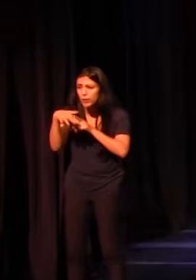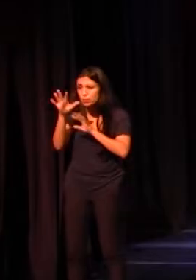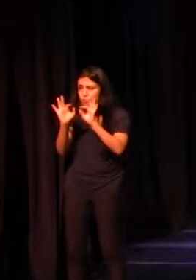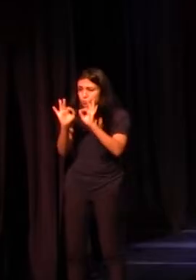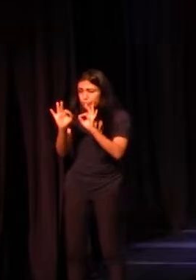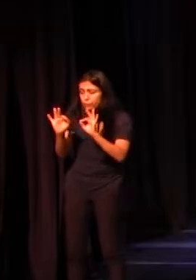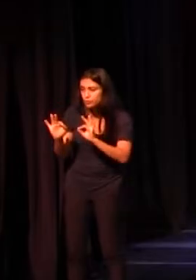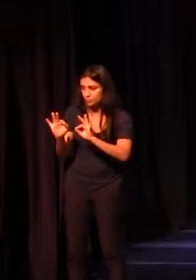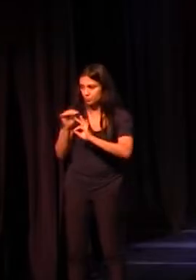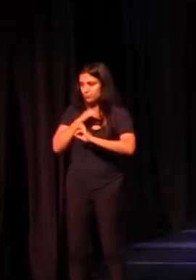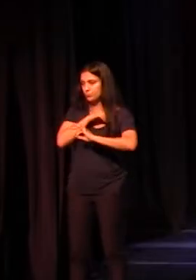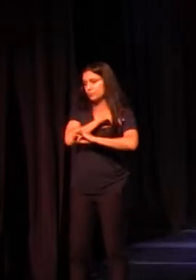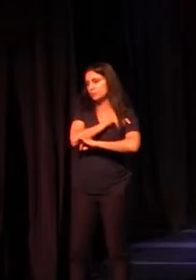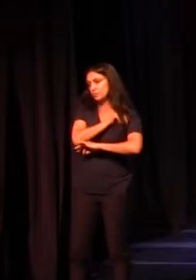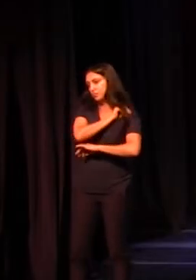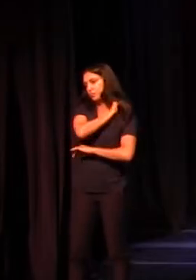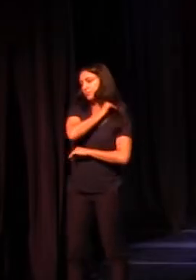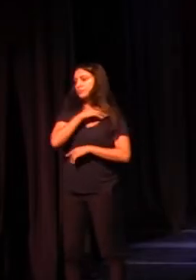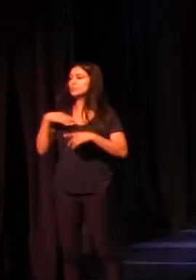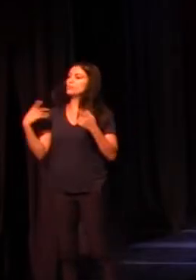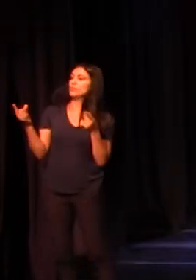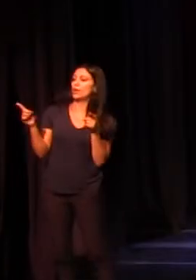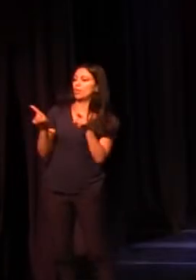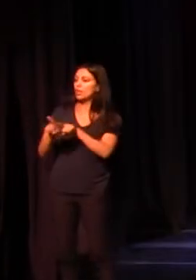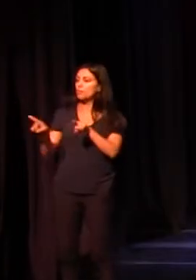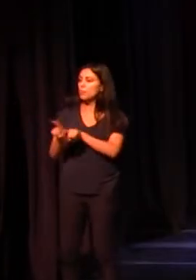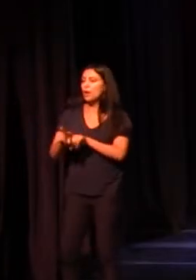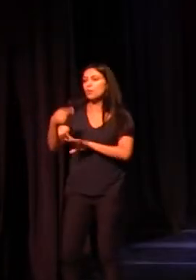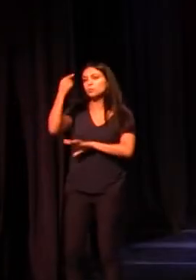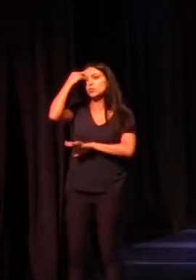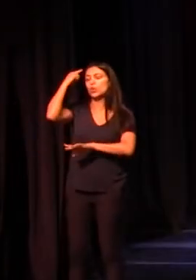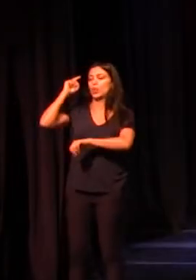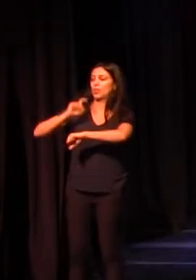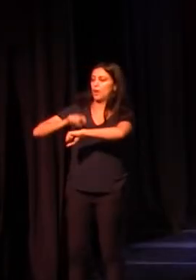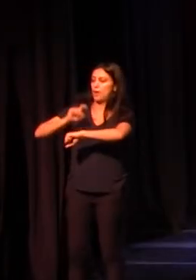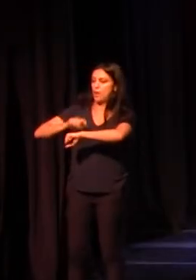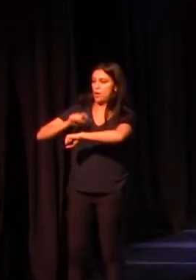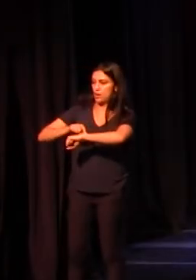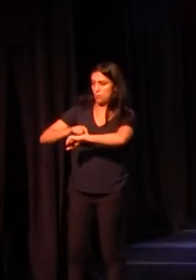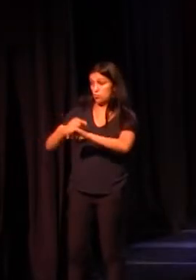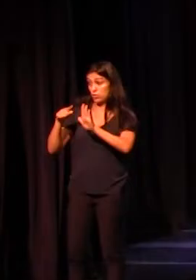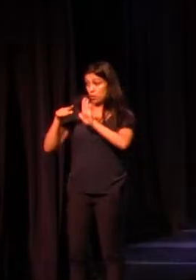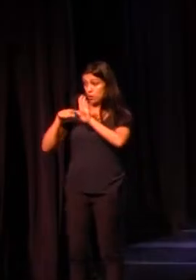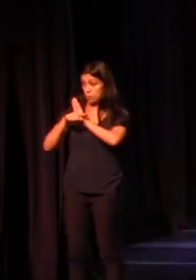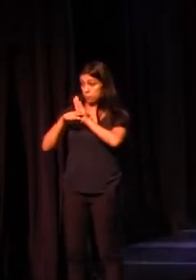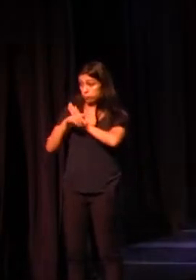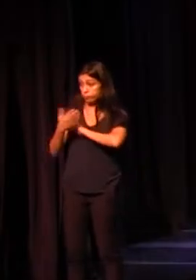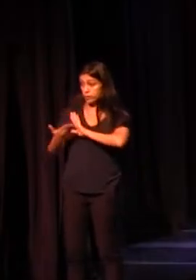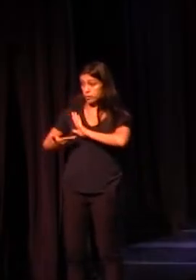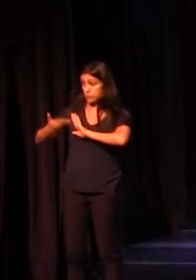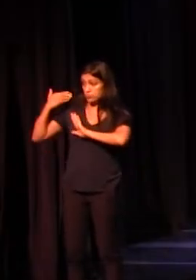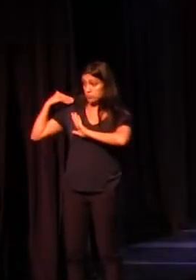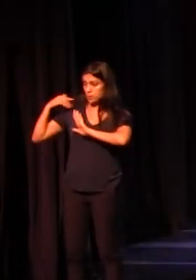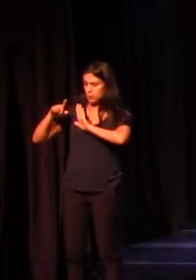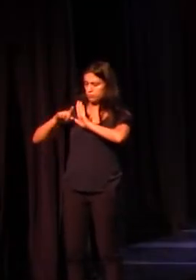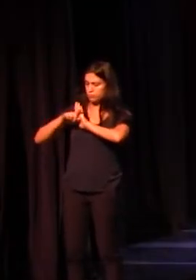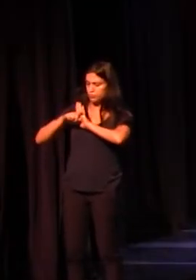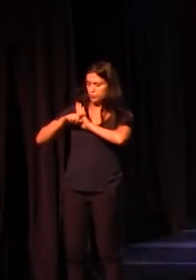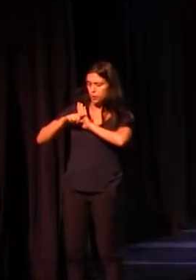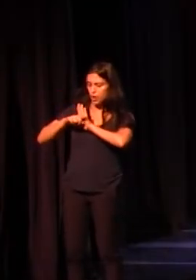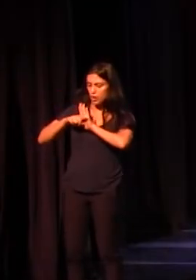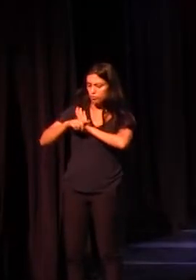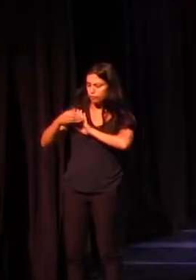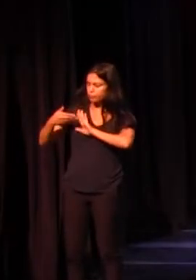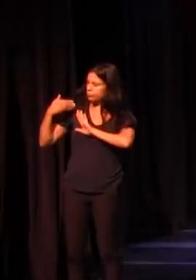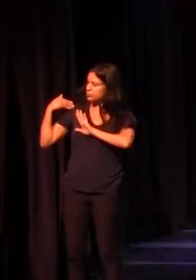a contemporaneidade. Em relação ao quê? Olhar para as pesquisas, olhar para aquilo que a